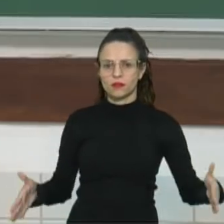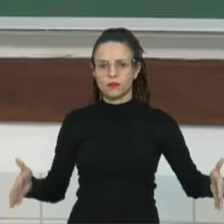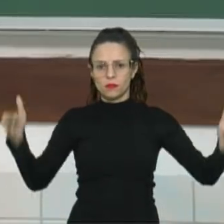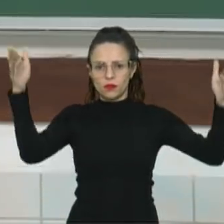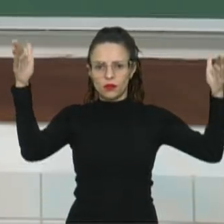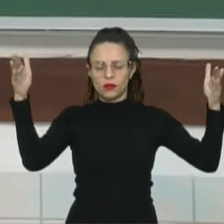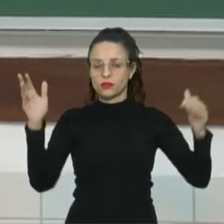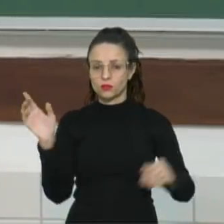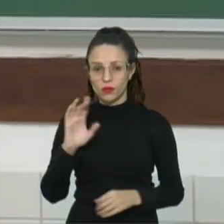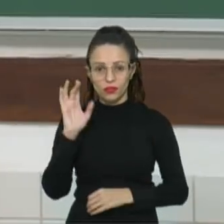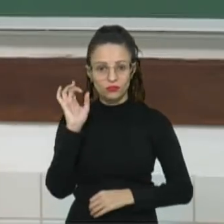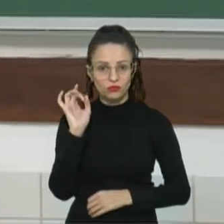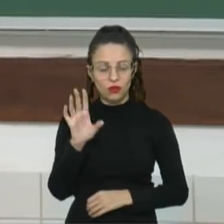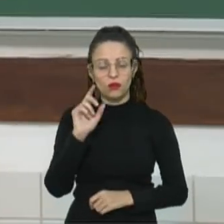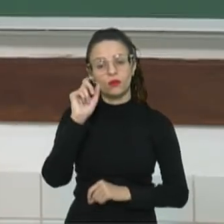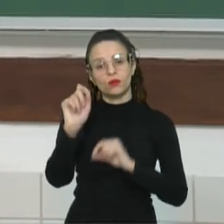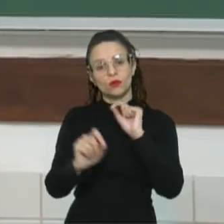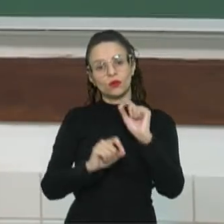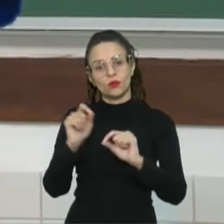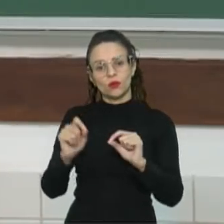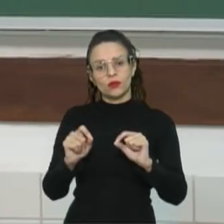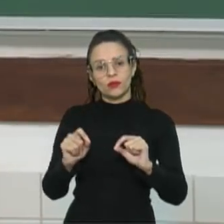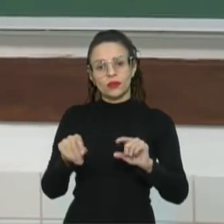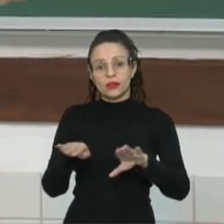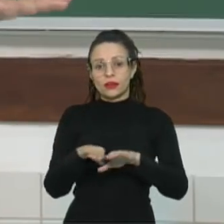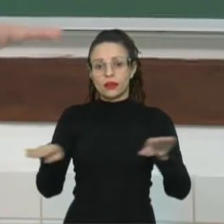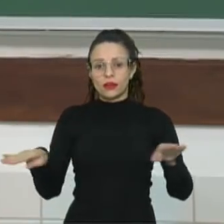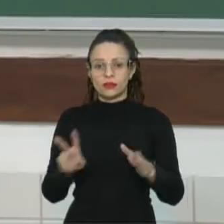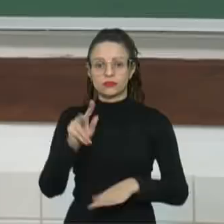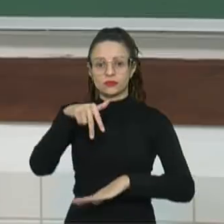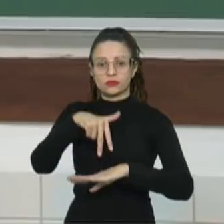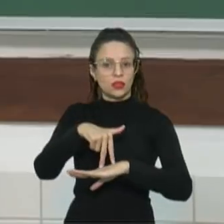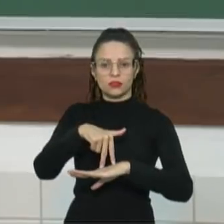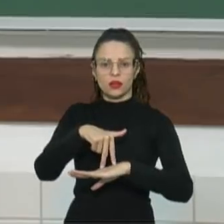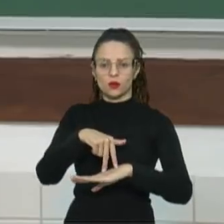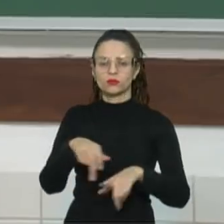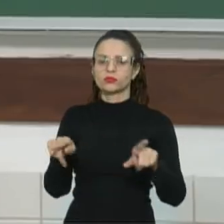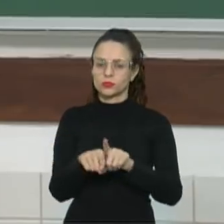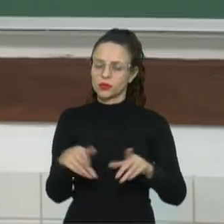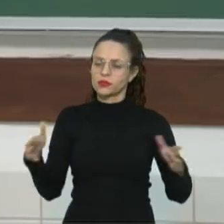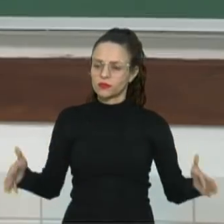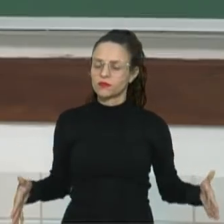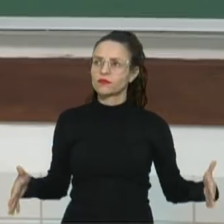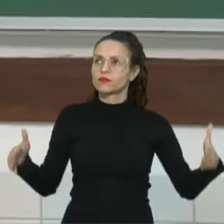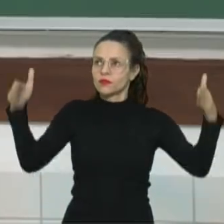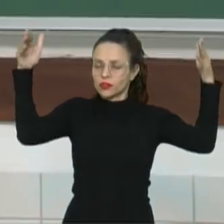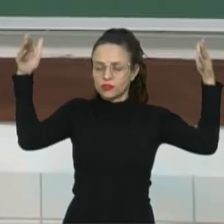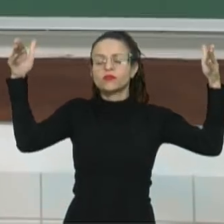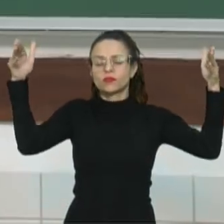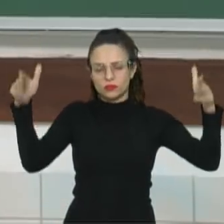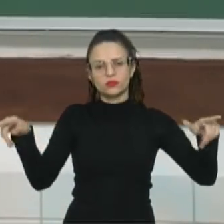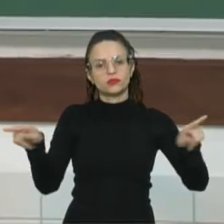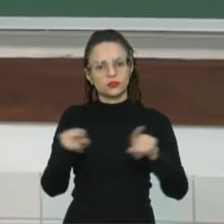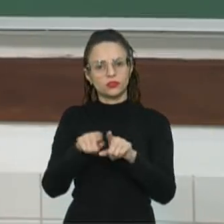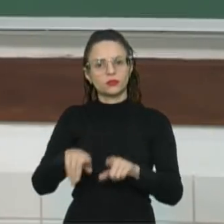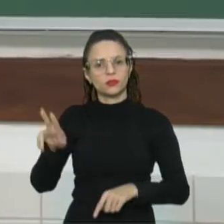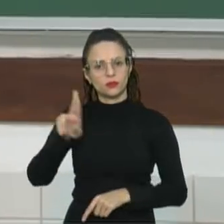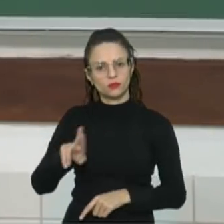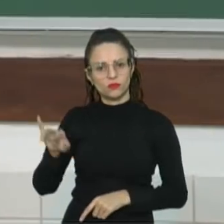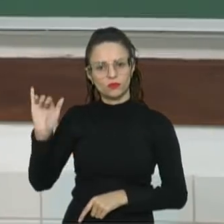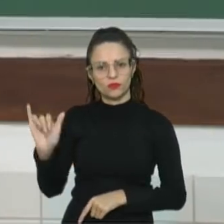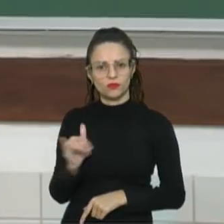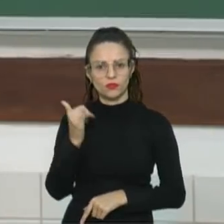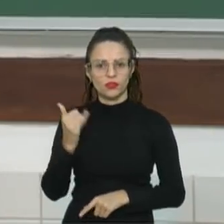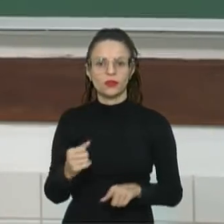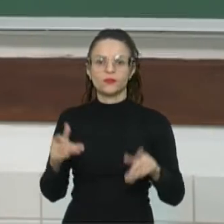Então não só a questão horizontal, né, de estar aqui no chão, mas a questão vertical, né, a verticalidade. Então,